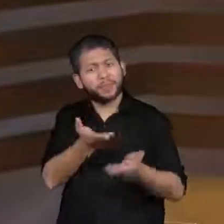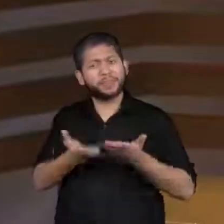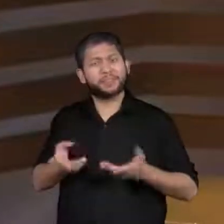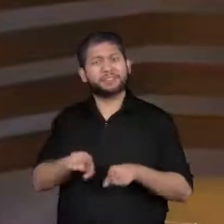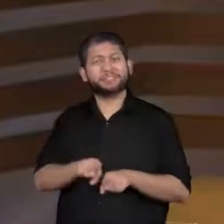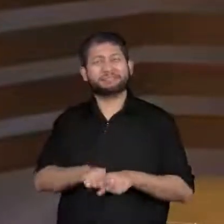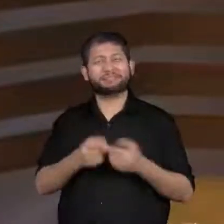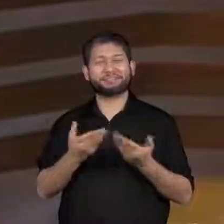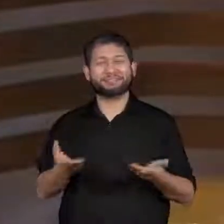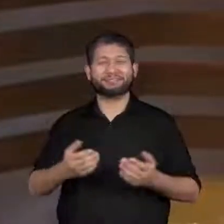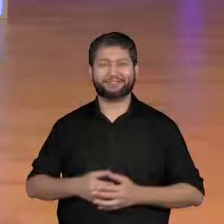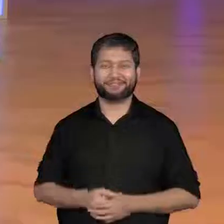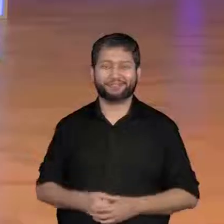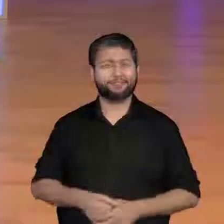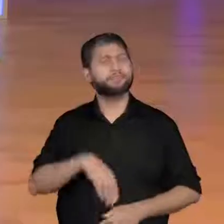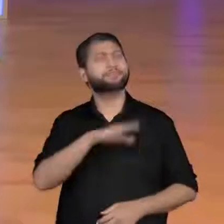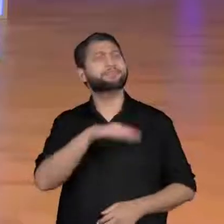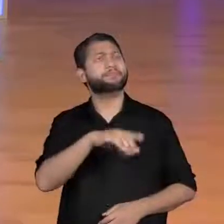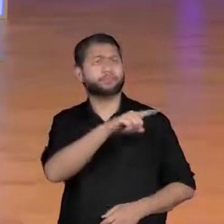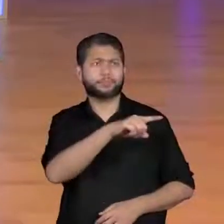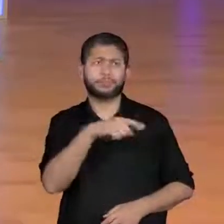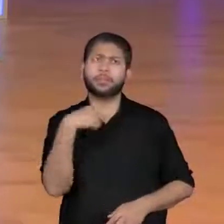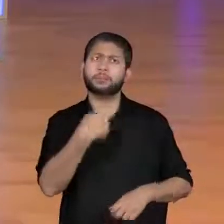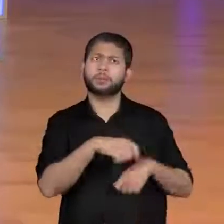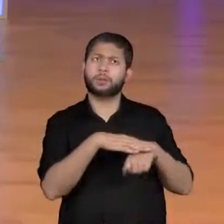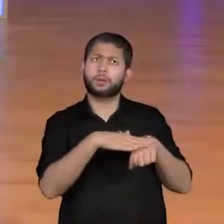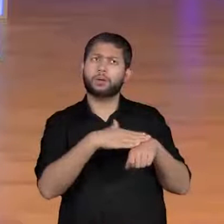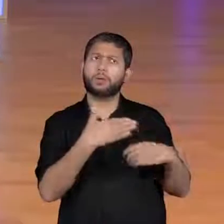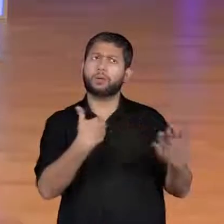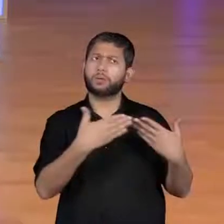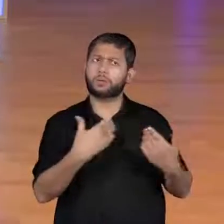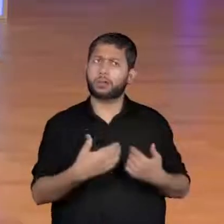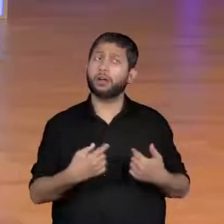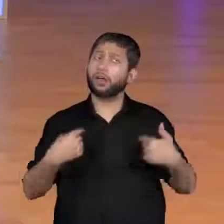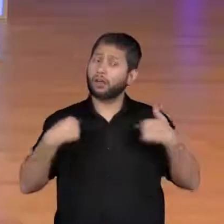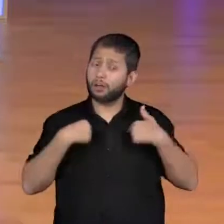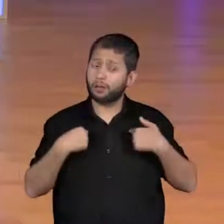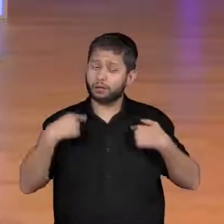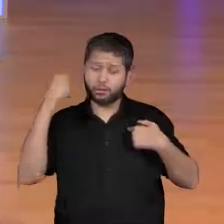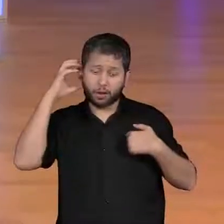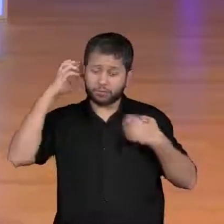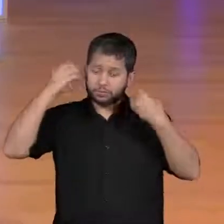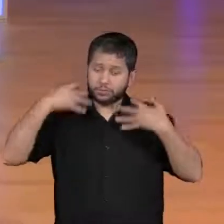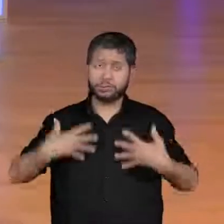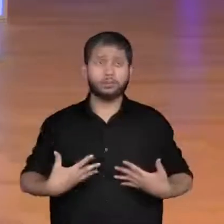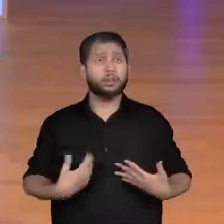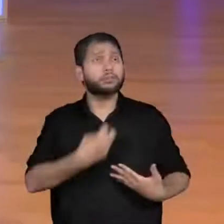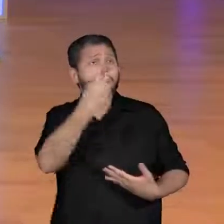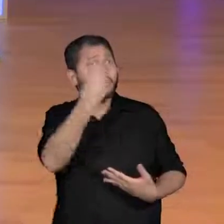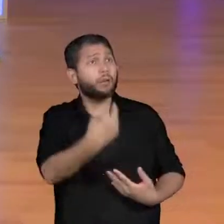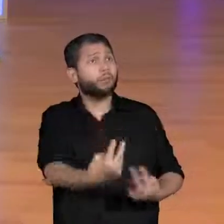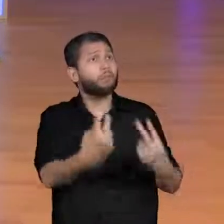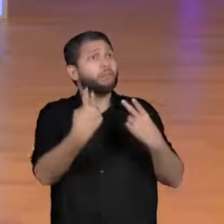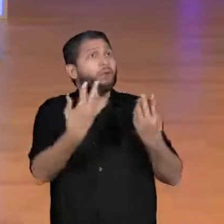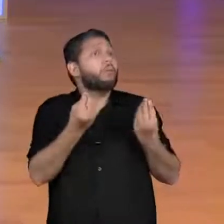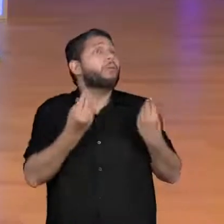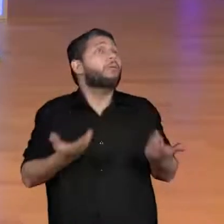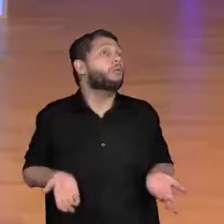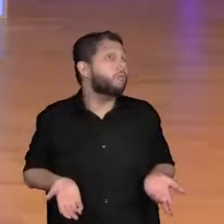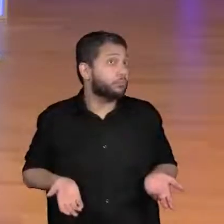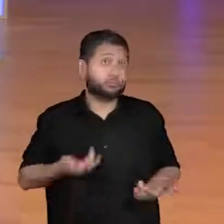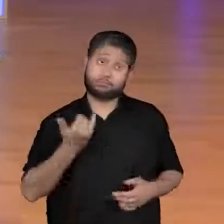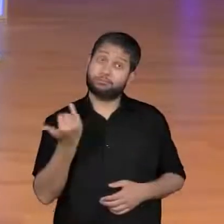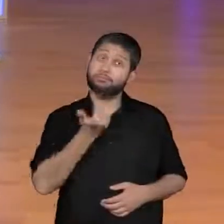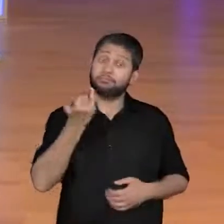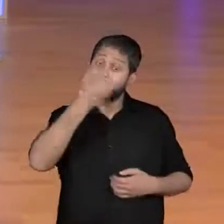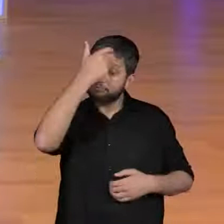bem-vindos. Pro Rafa, acho que a gente precisa também fazer uma autodescrição aí para que a comunidade cega também possa